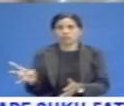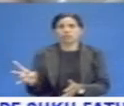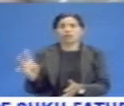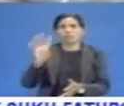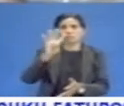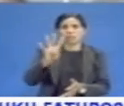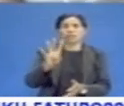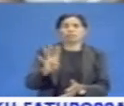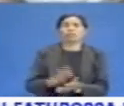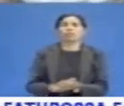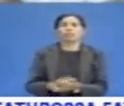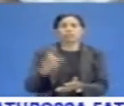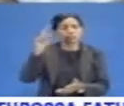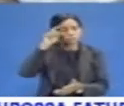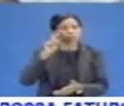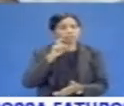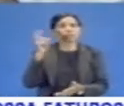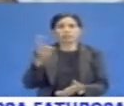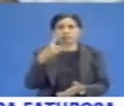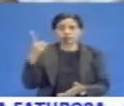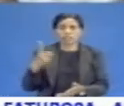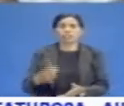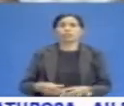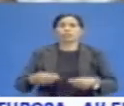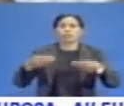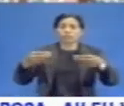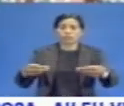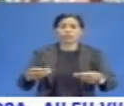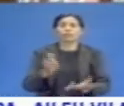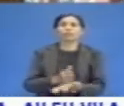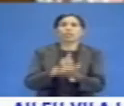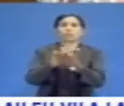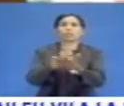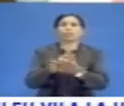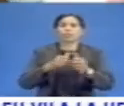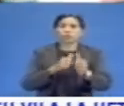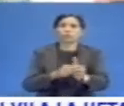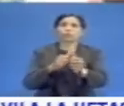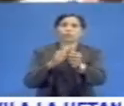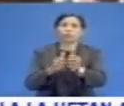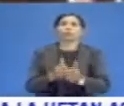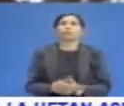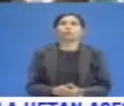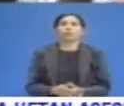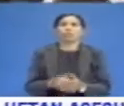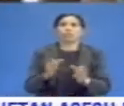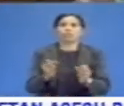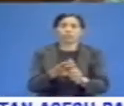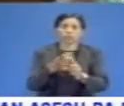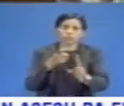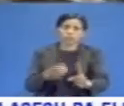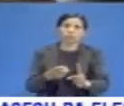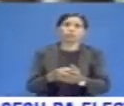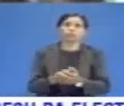avançado, Xanana na fati persistente, no vontade a tu serbi no cumpri missão nebe opta desde Husifunu ba